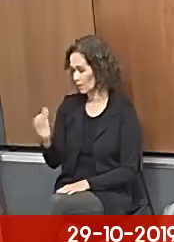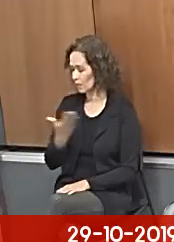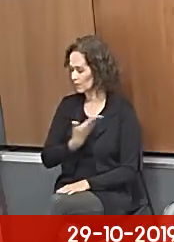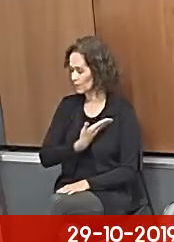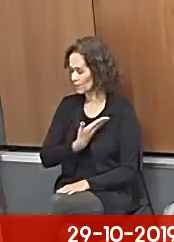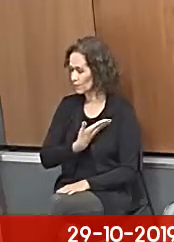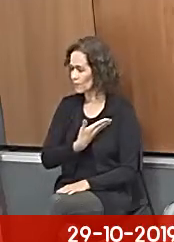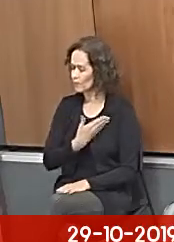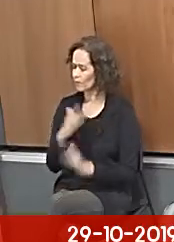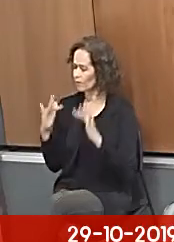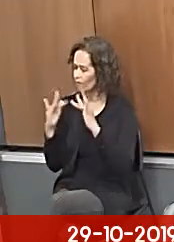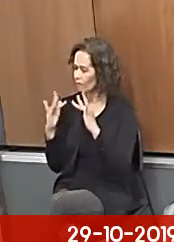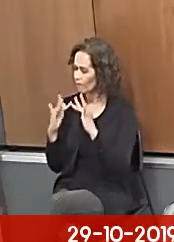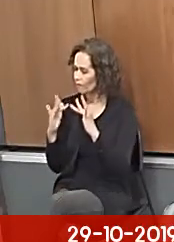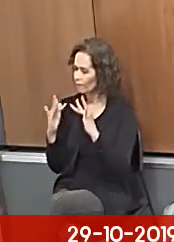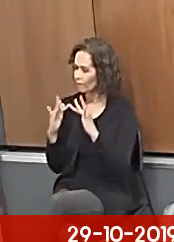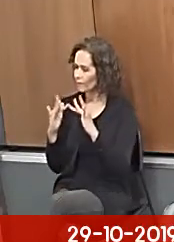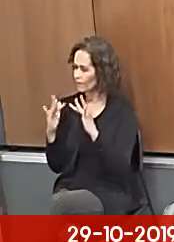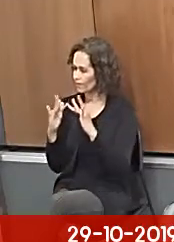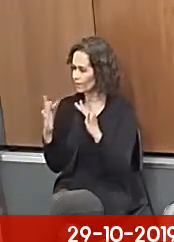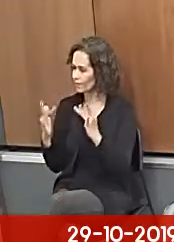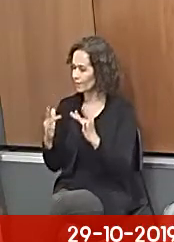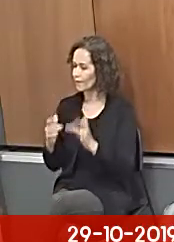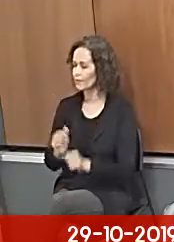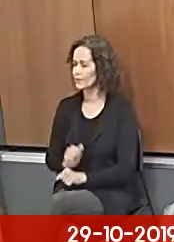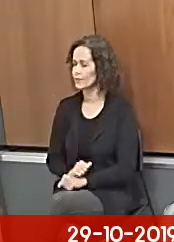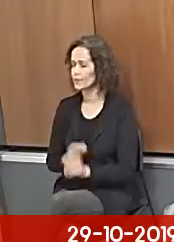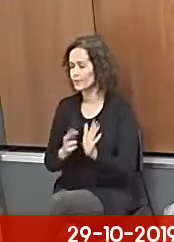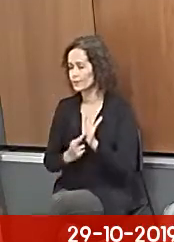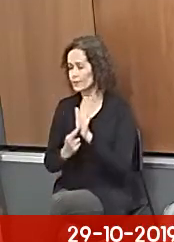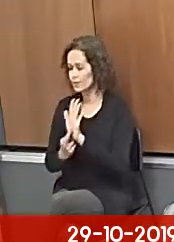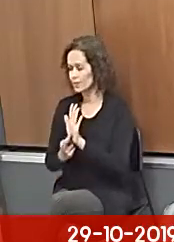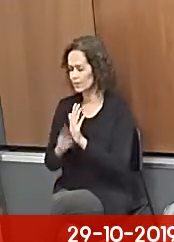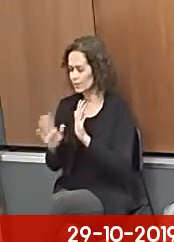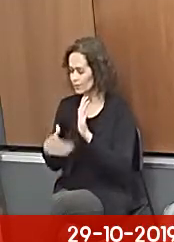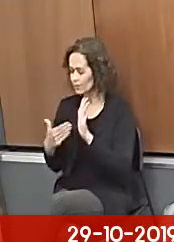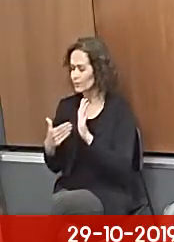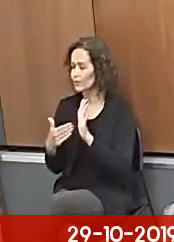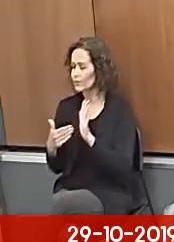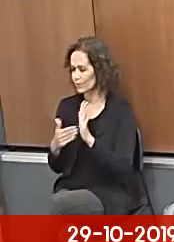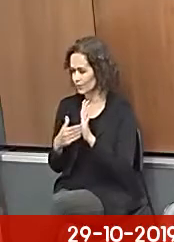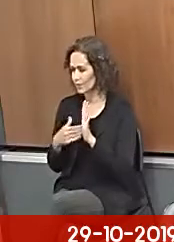desse contato. Ele deu uma comenda benfeitora representando todos os dirigentes da associação.